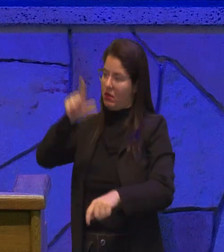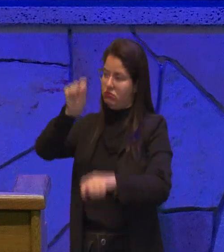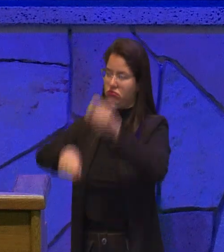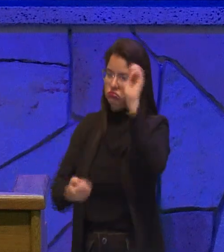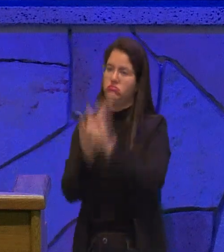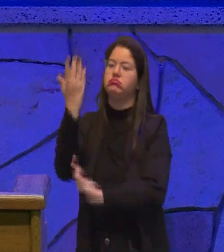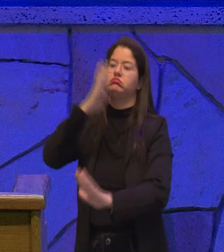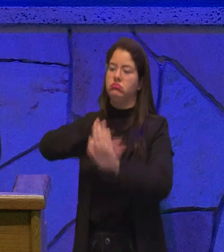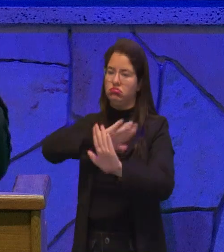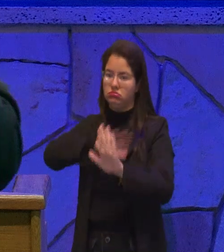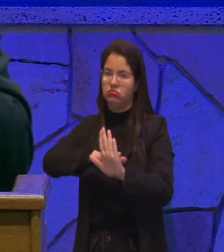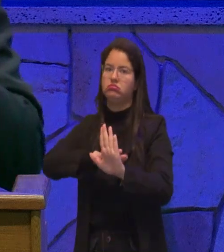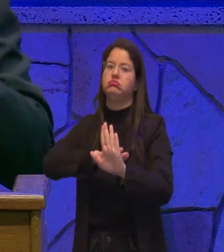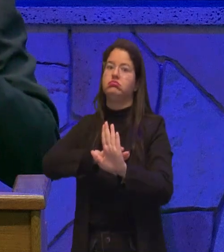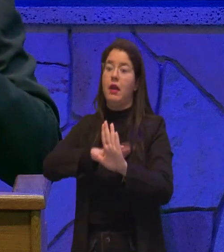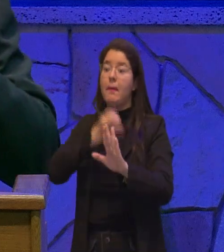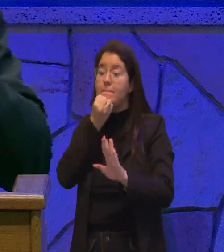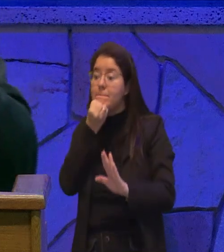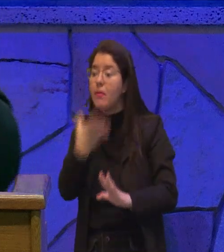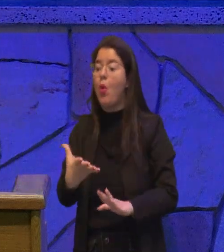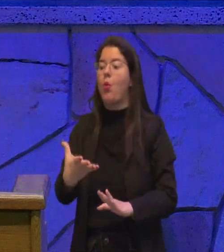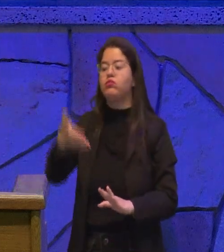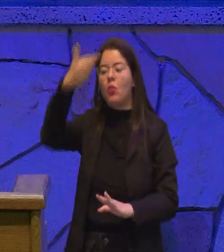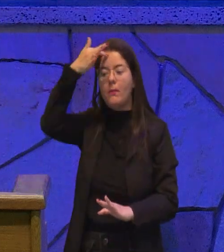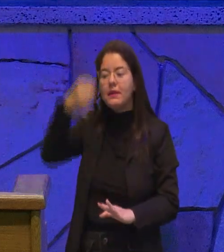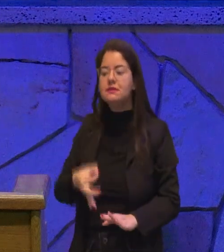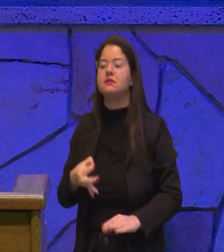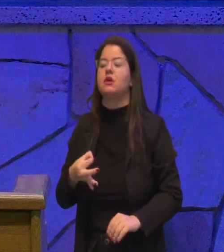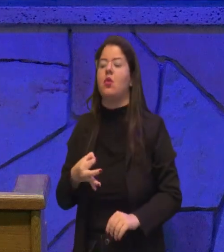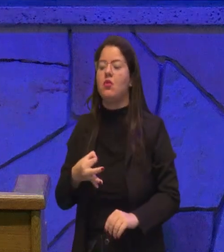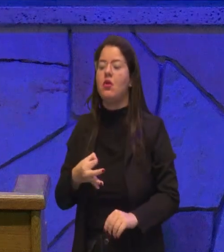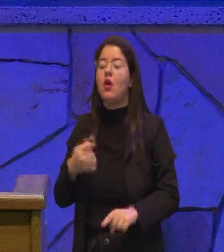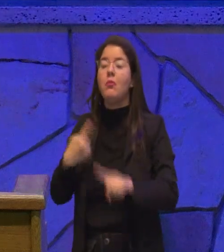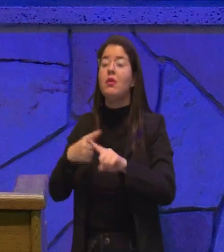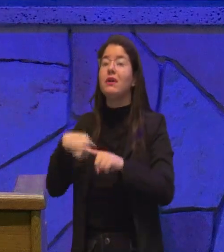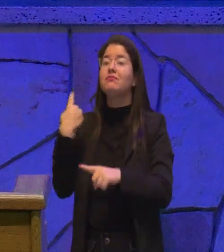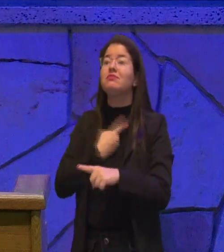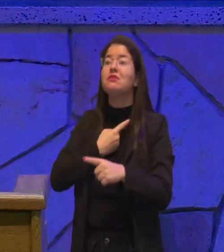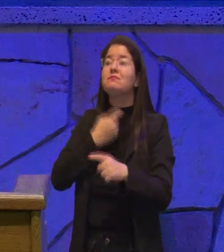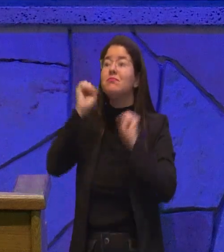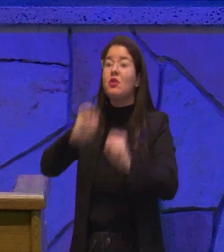é bom este entendimento, porque isso nos faz entender de onde nós viemos.